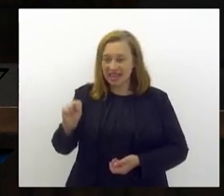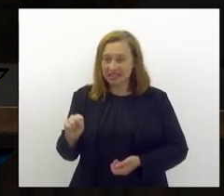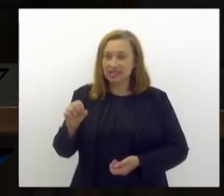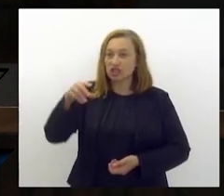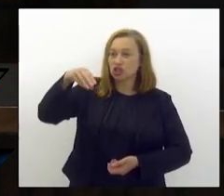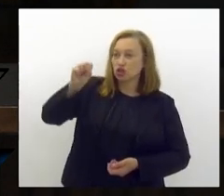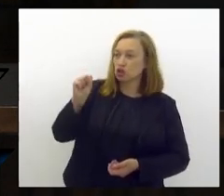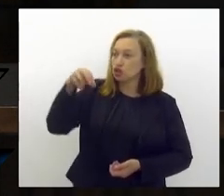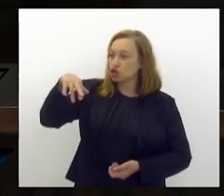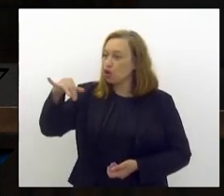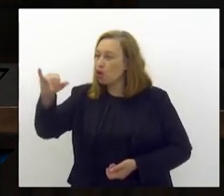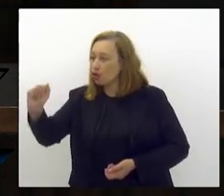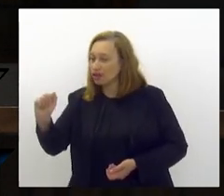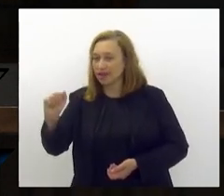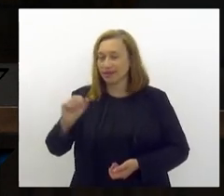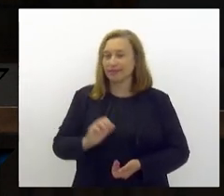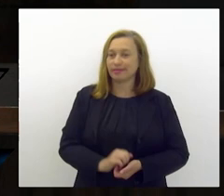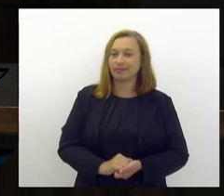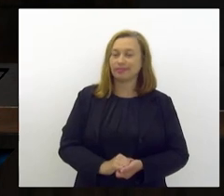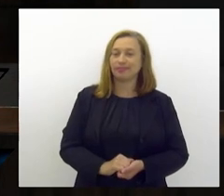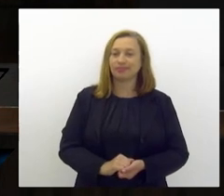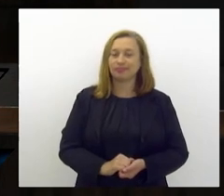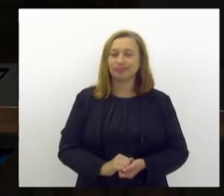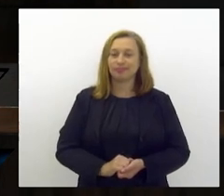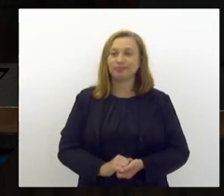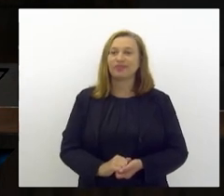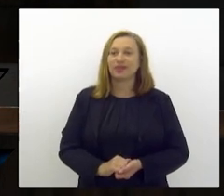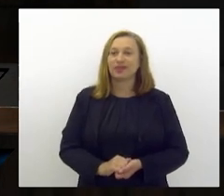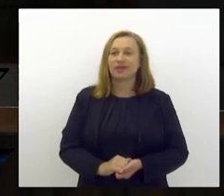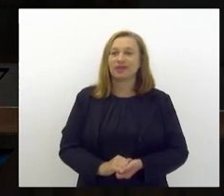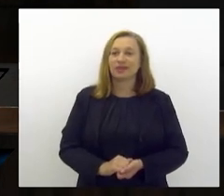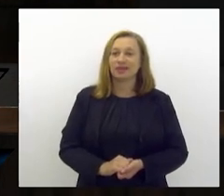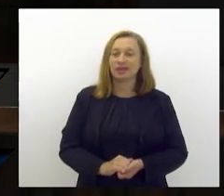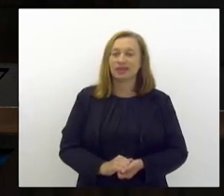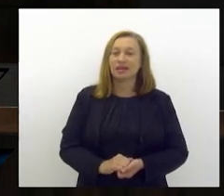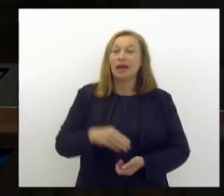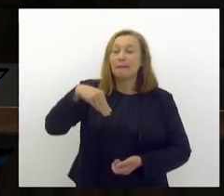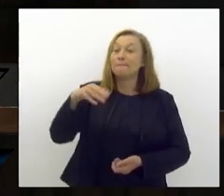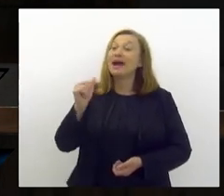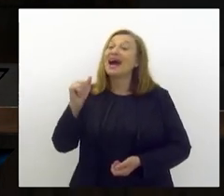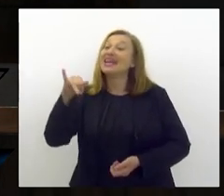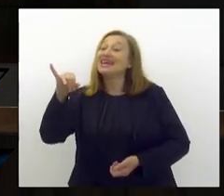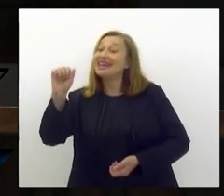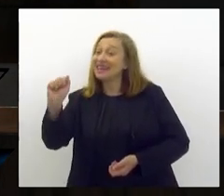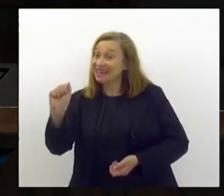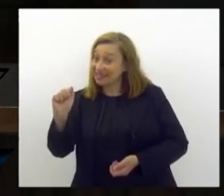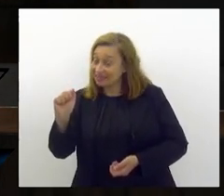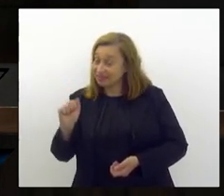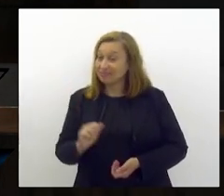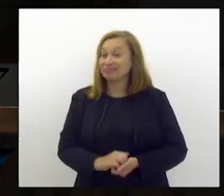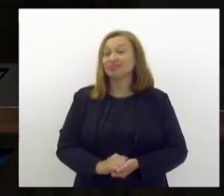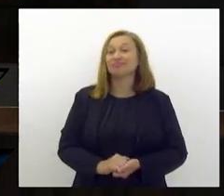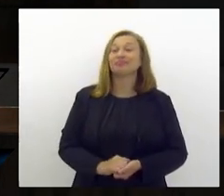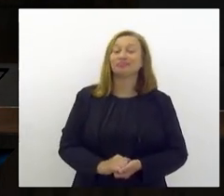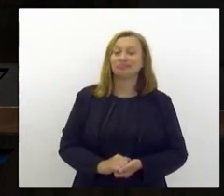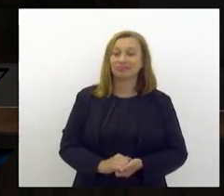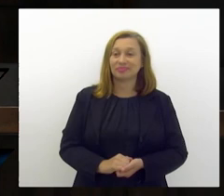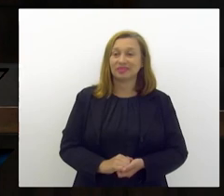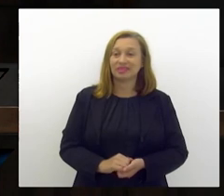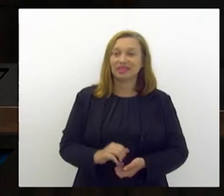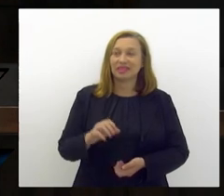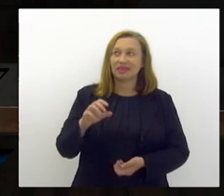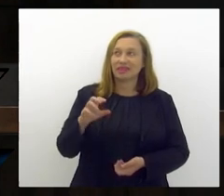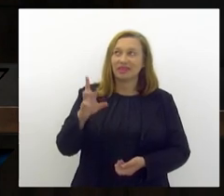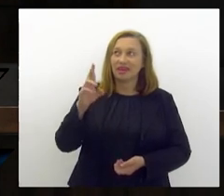Sônia Aparecida dos Santos Barbosa Leite, Marília Lacerda Dias,